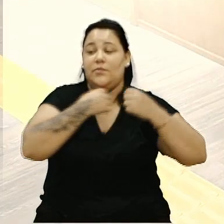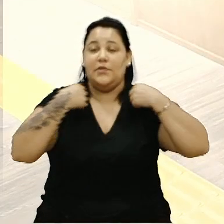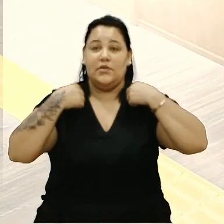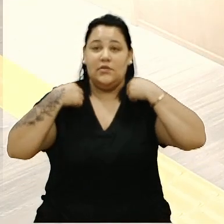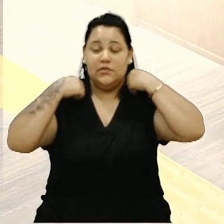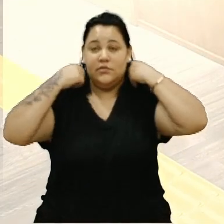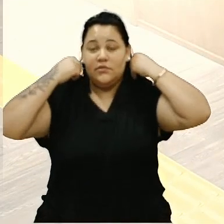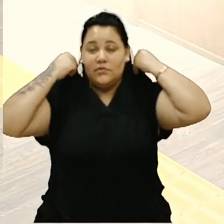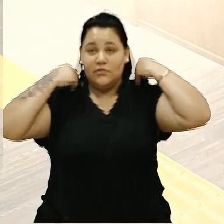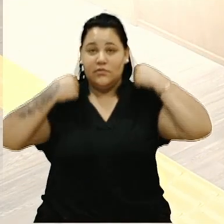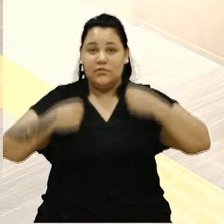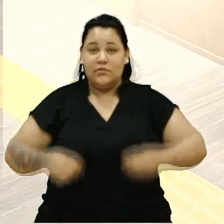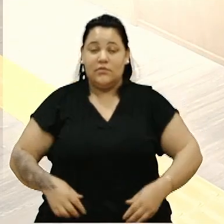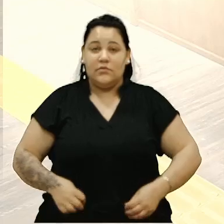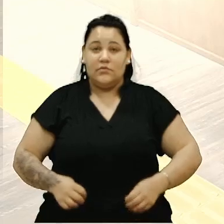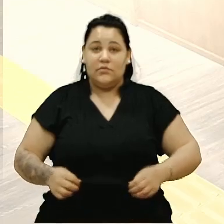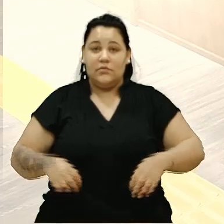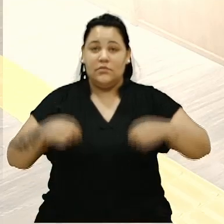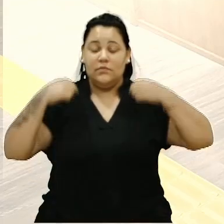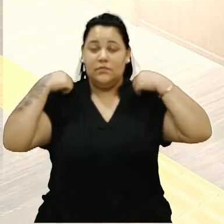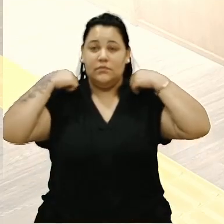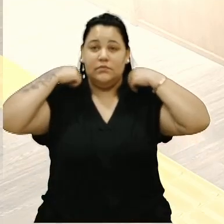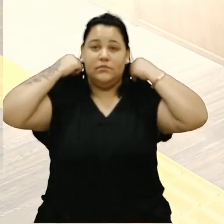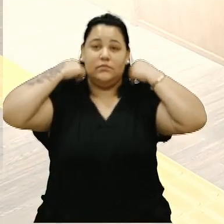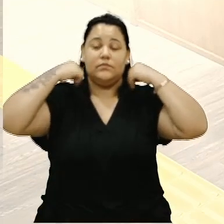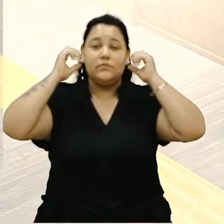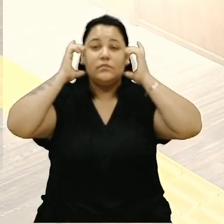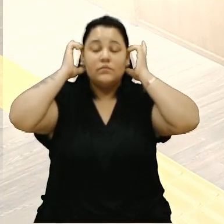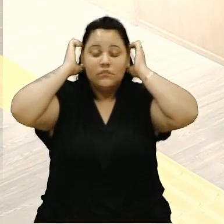Na tribuna. Tribuna, presidente.